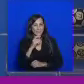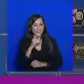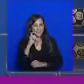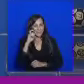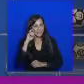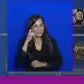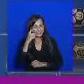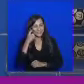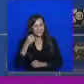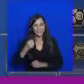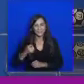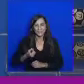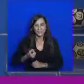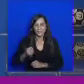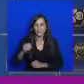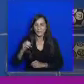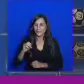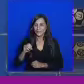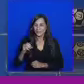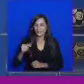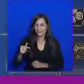07.